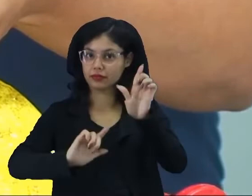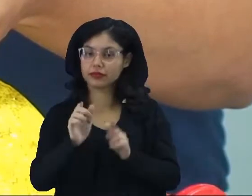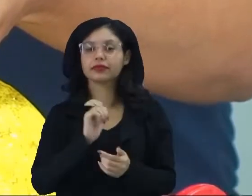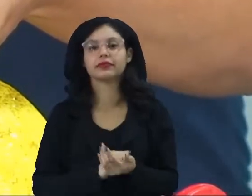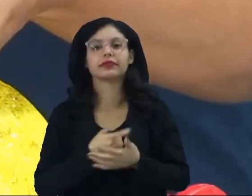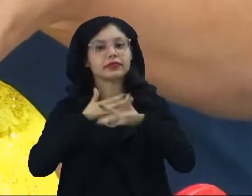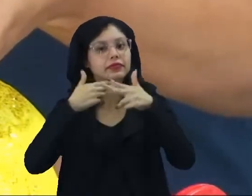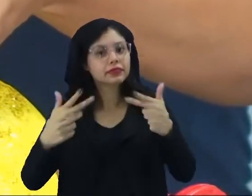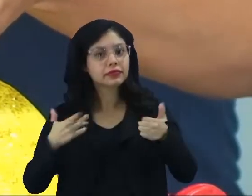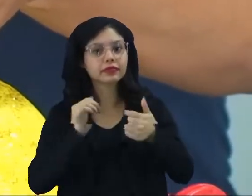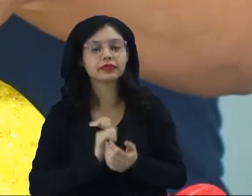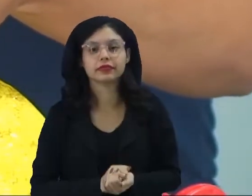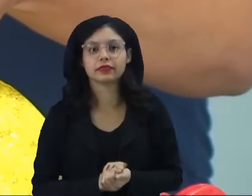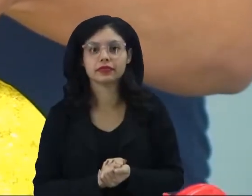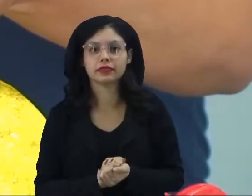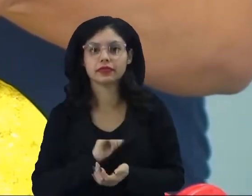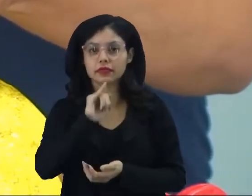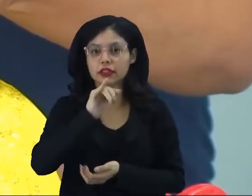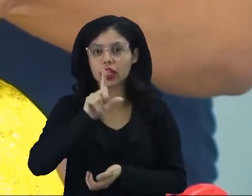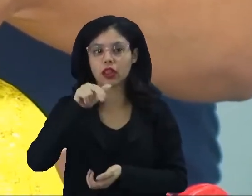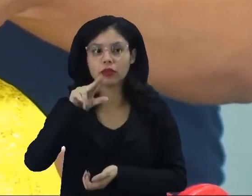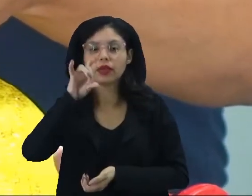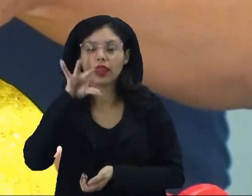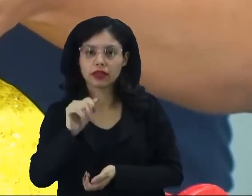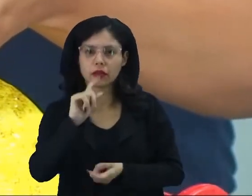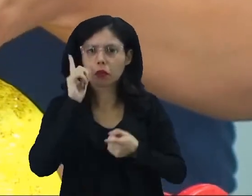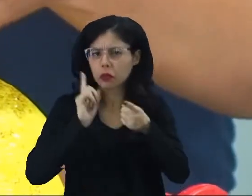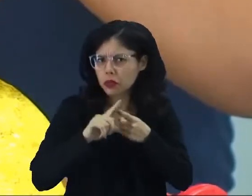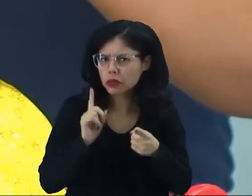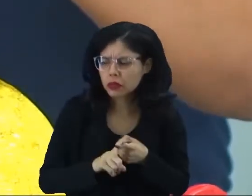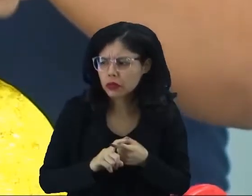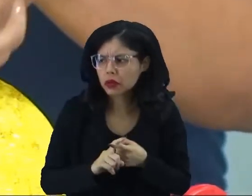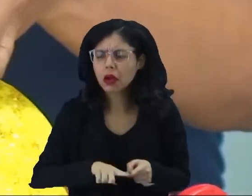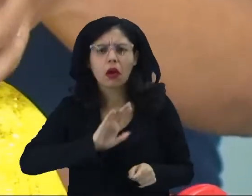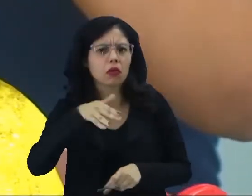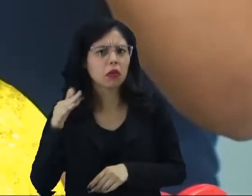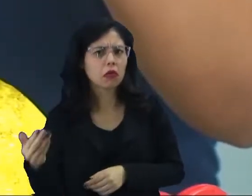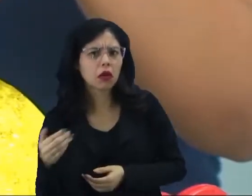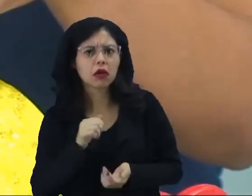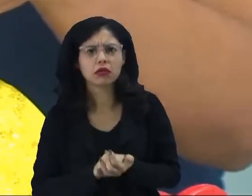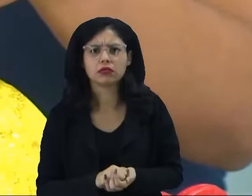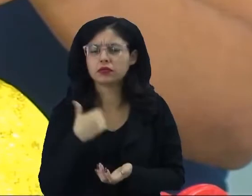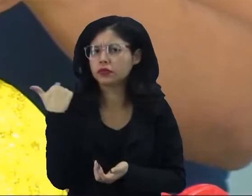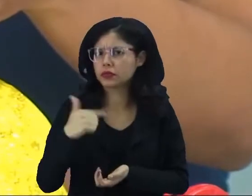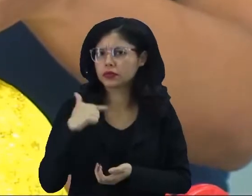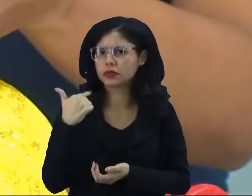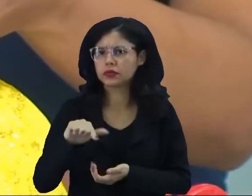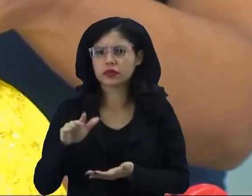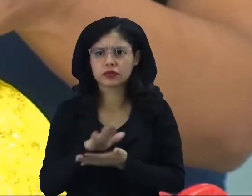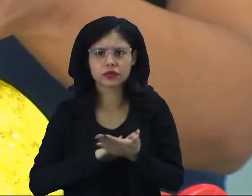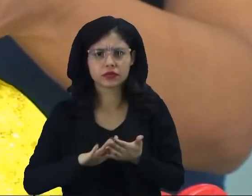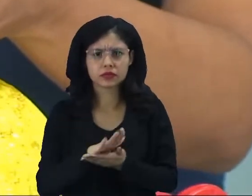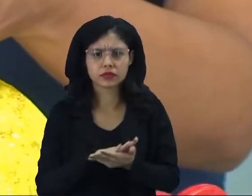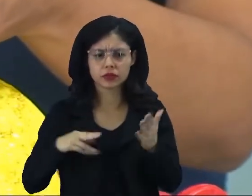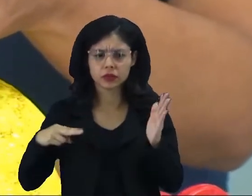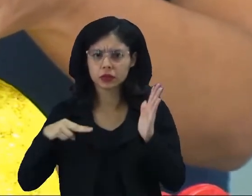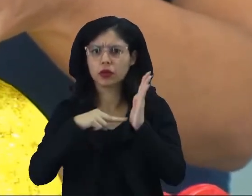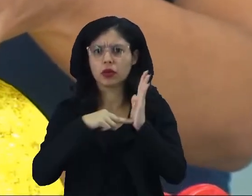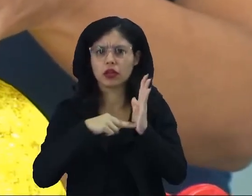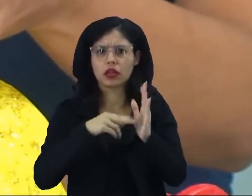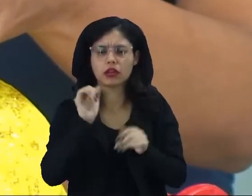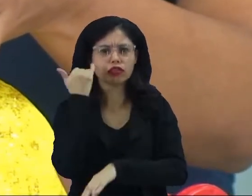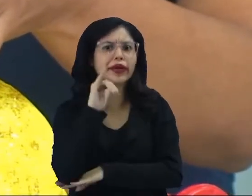um objeto iluminado, porque quando está sem nenhuma carga de energia, ela fica